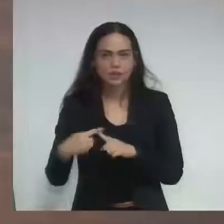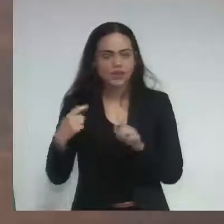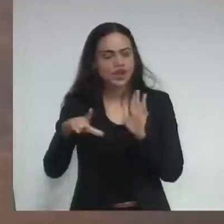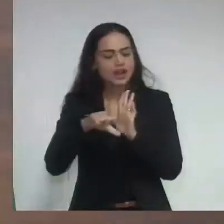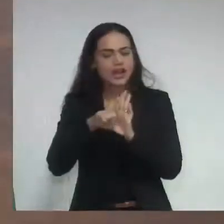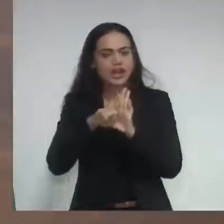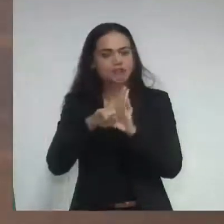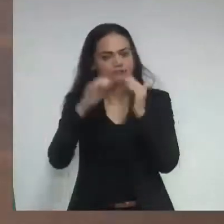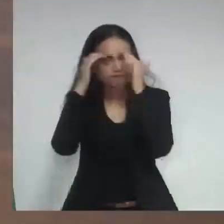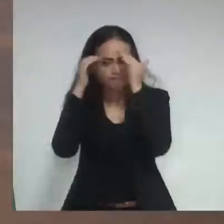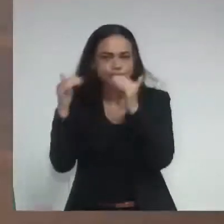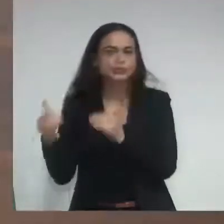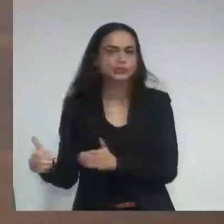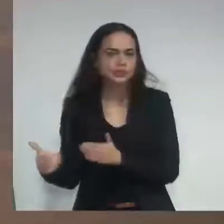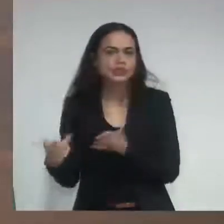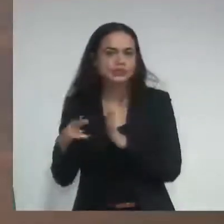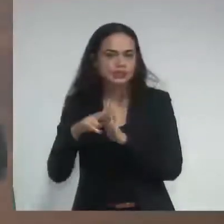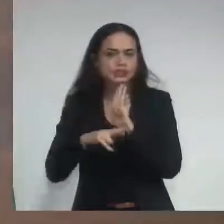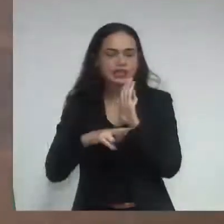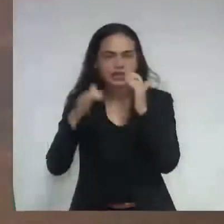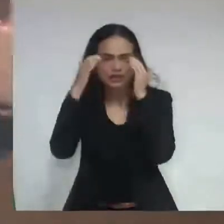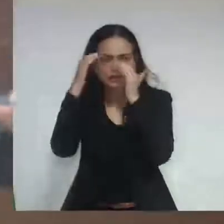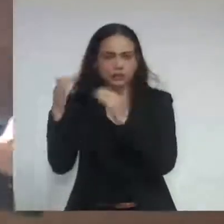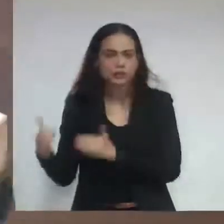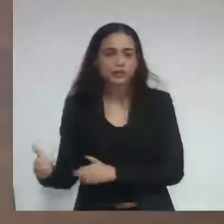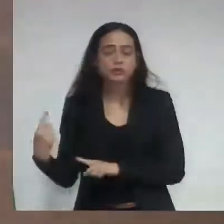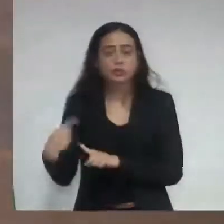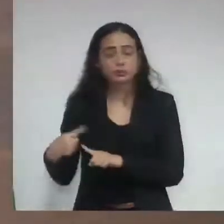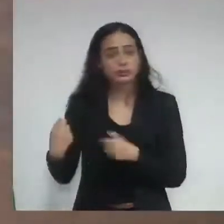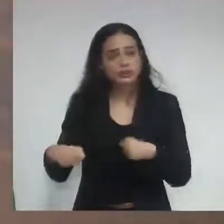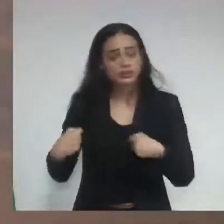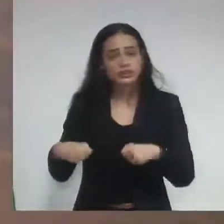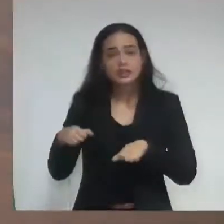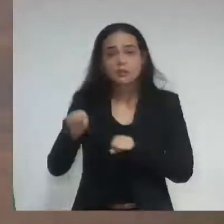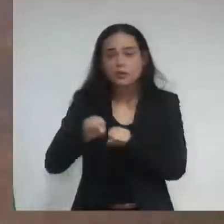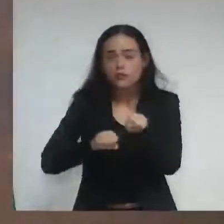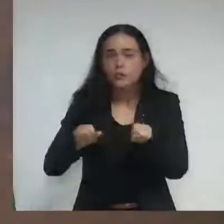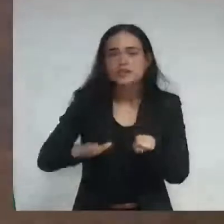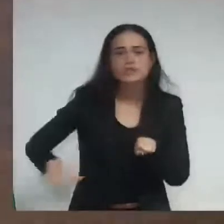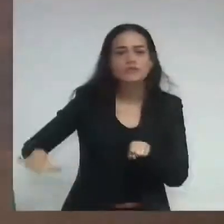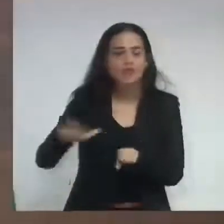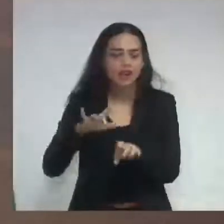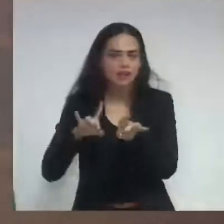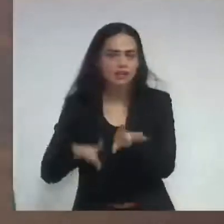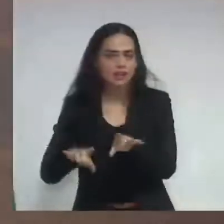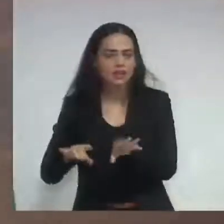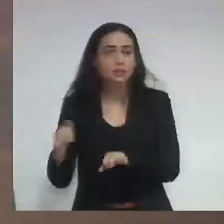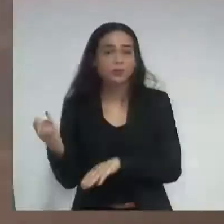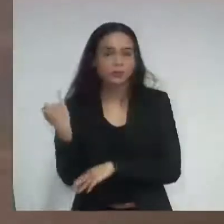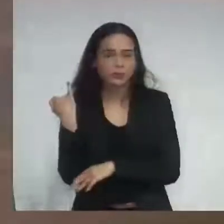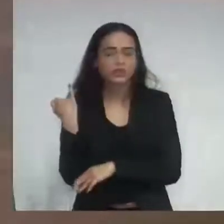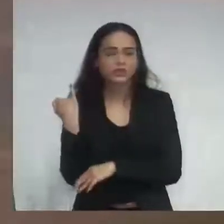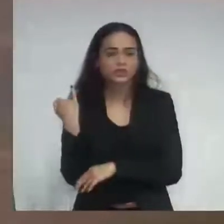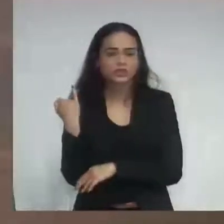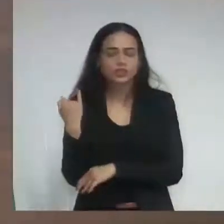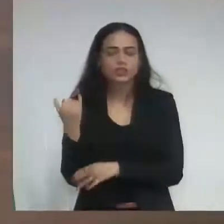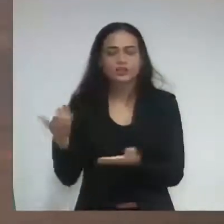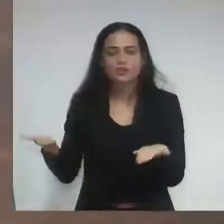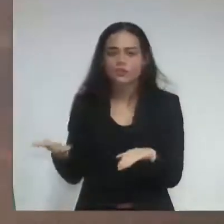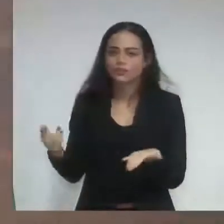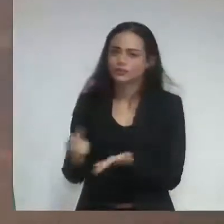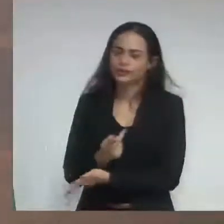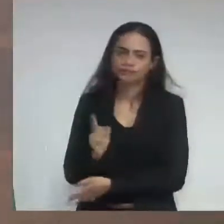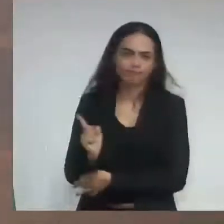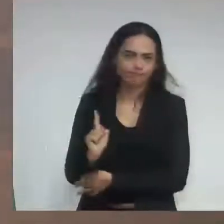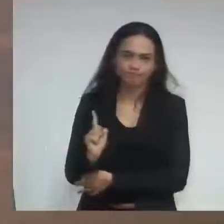legislação, já que tem que ter alguém que realmente tenha uma formação técnica na área, e nesse momento isso não está acontecendo.